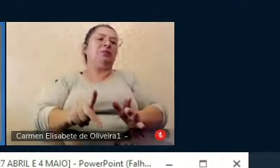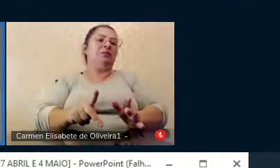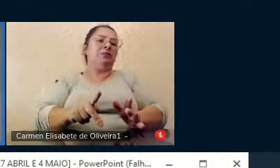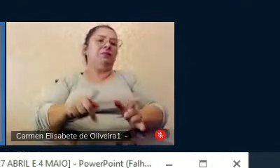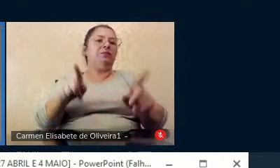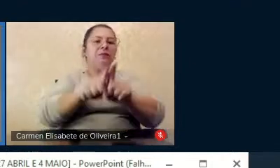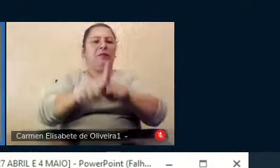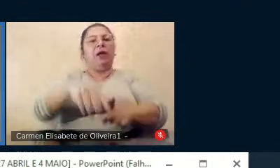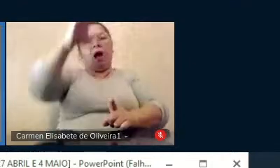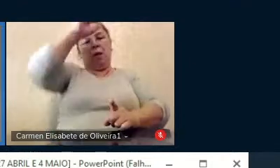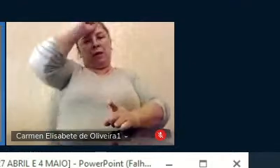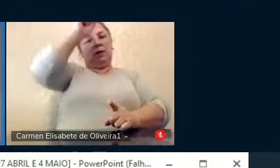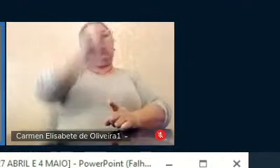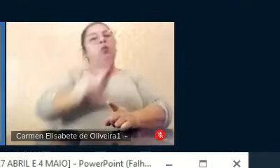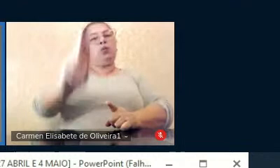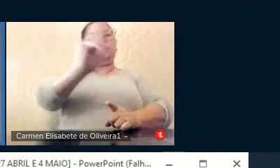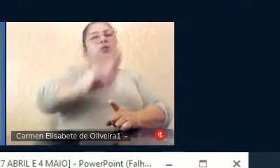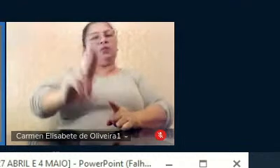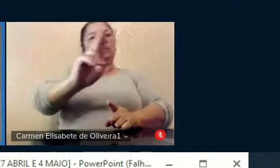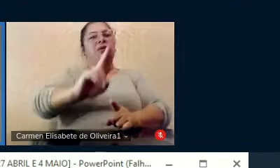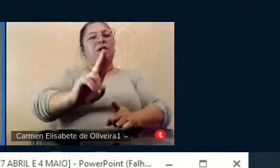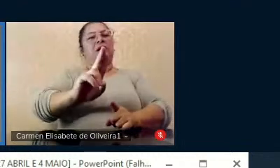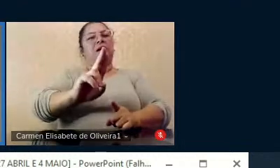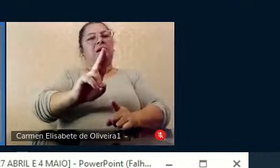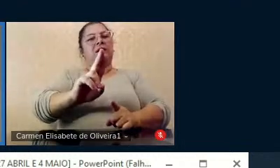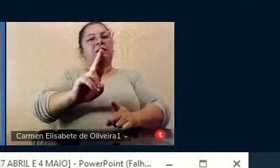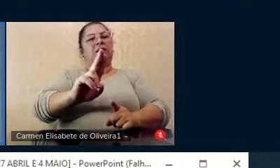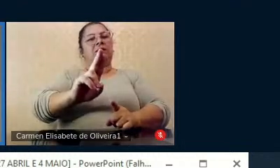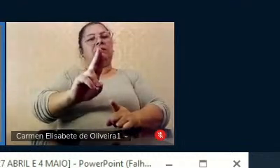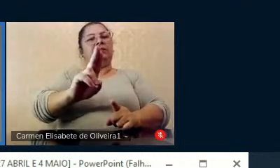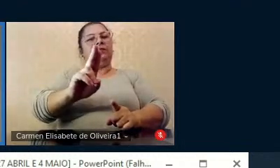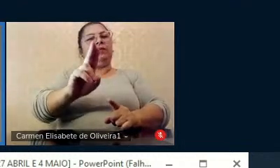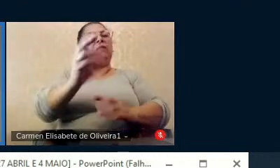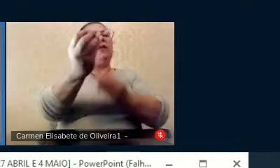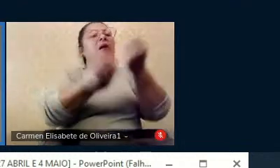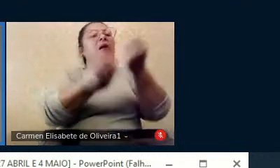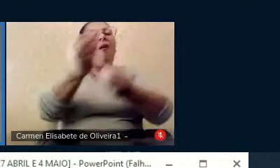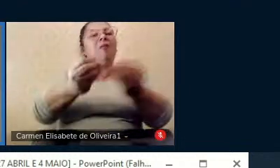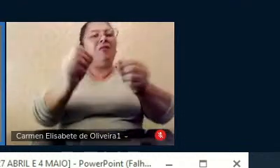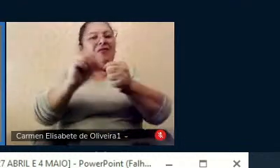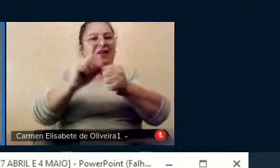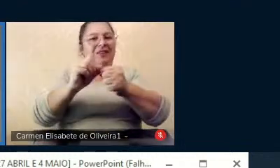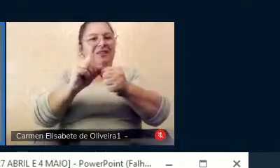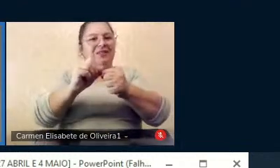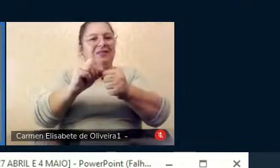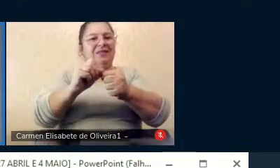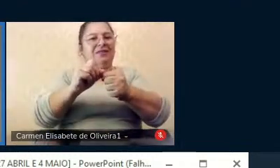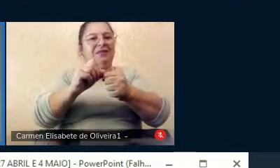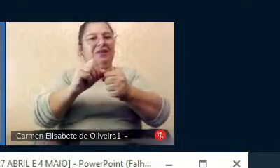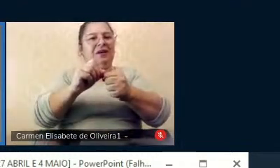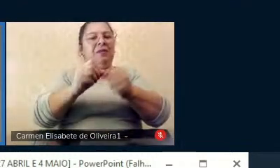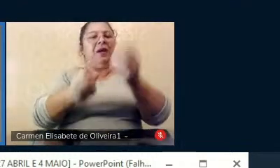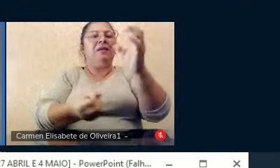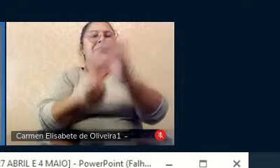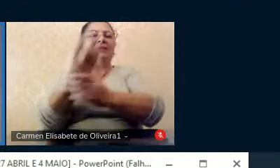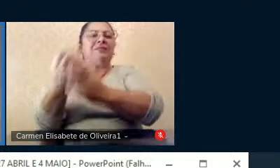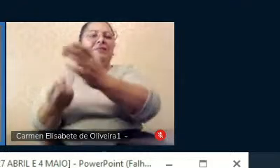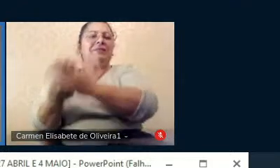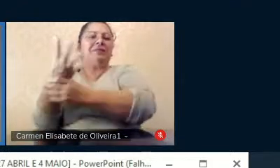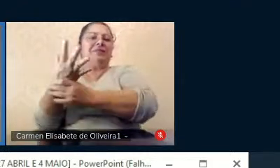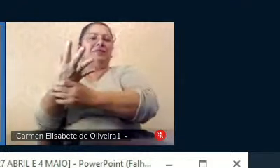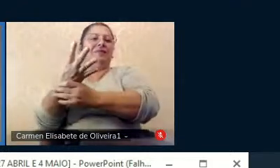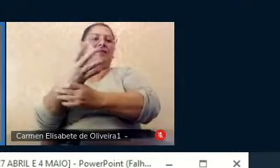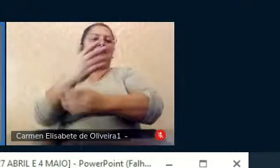vocês vão aprender a utilizar também essa ferramenta do Signo Poodle para que vocês possam criar